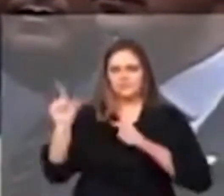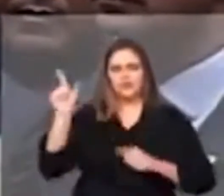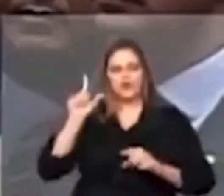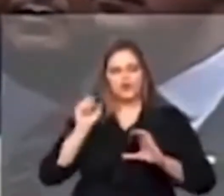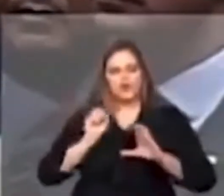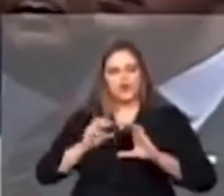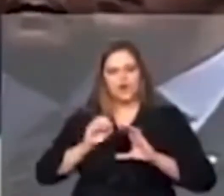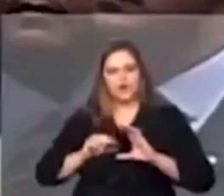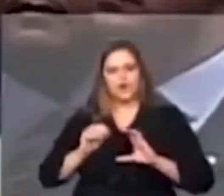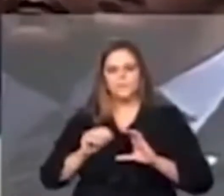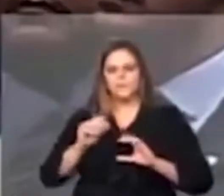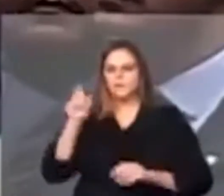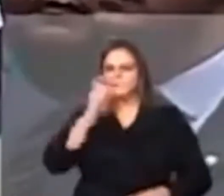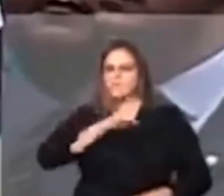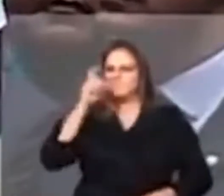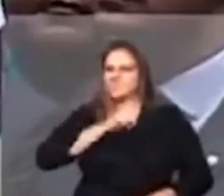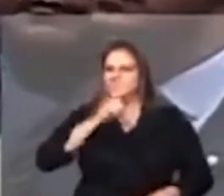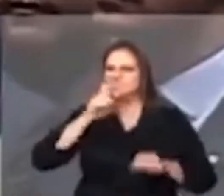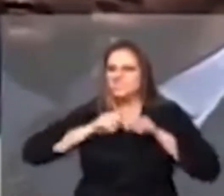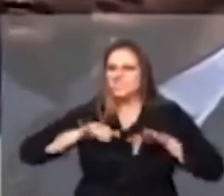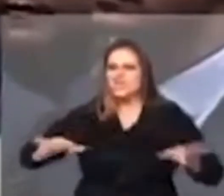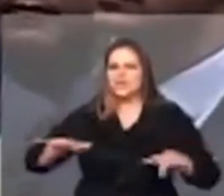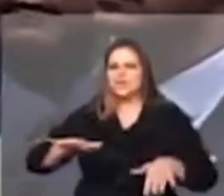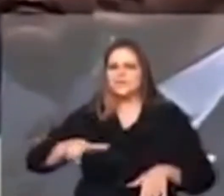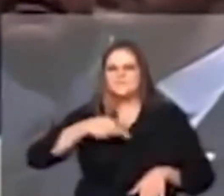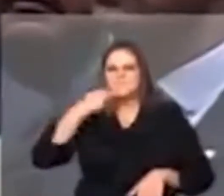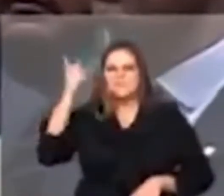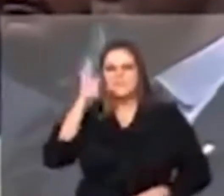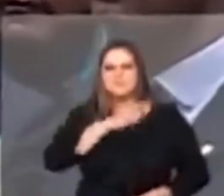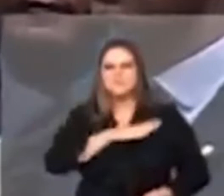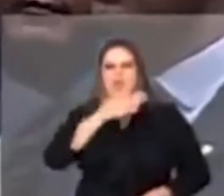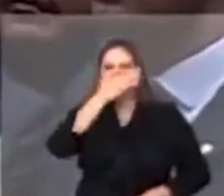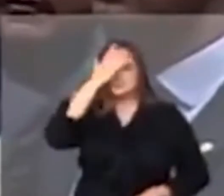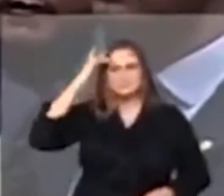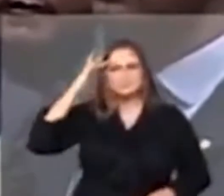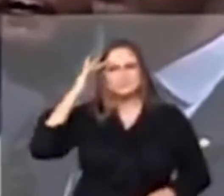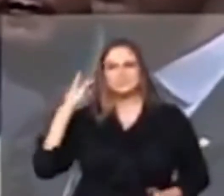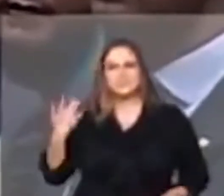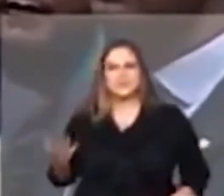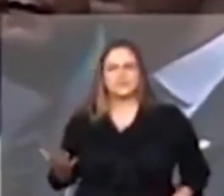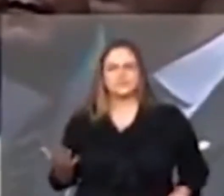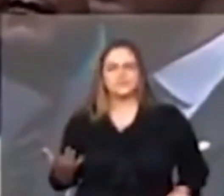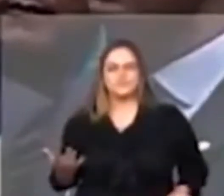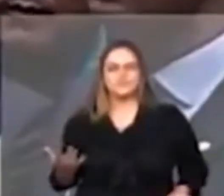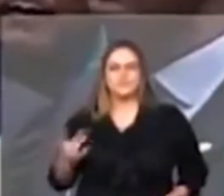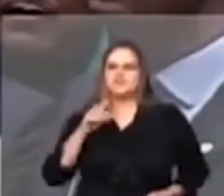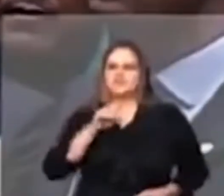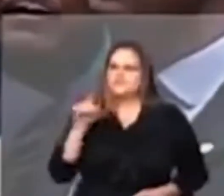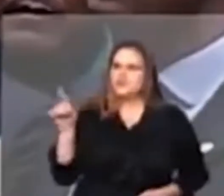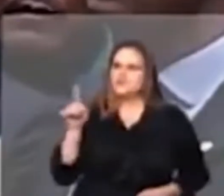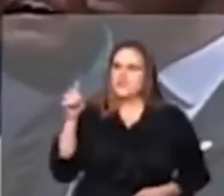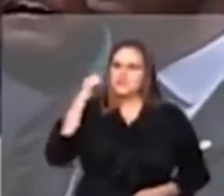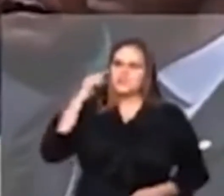Globo, mentirosa e fica difamando pessoas. Vocês podem